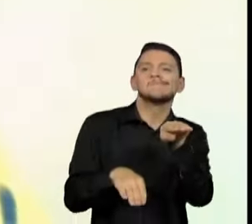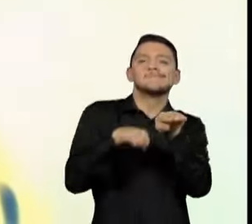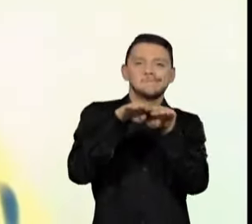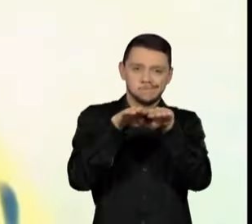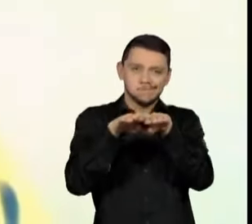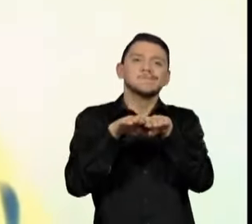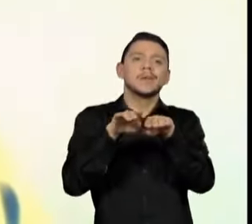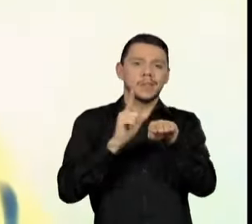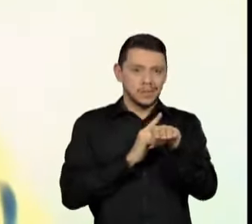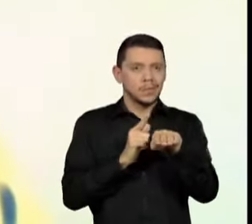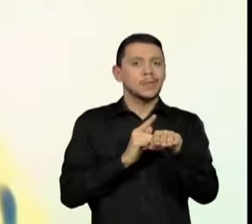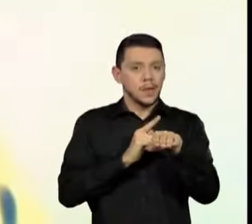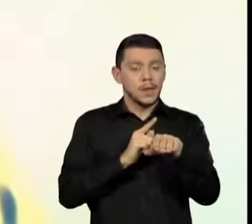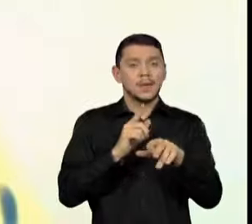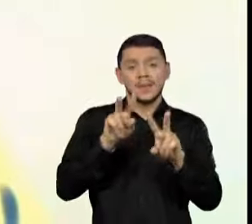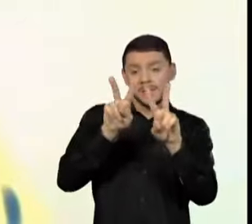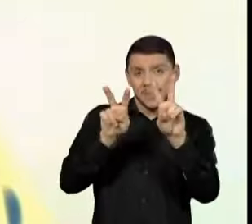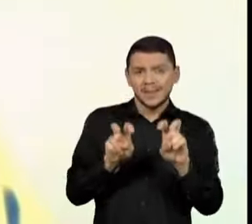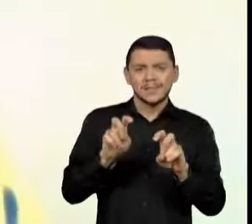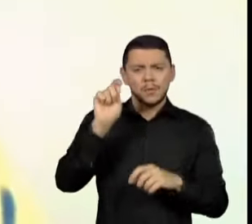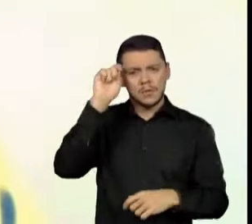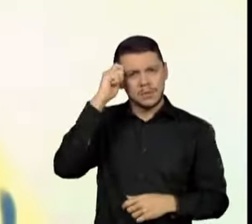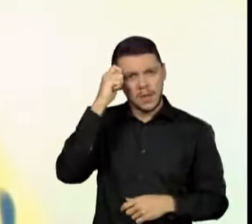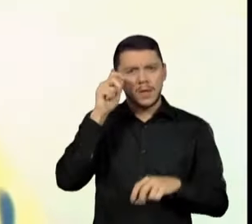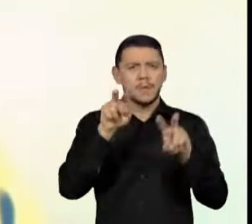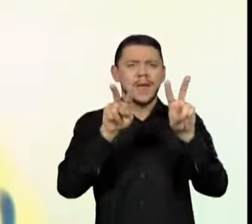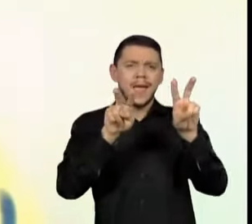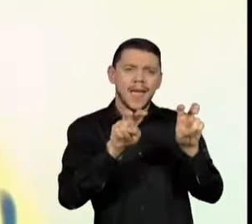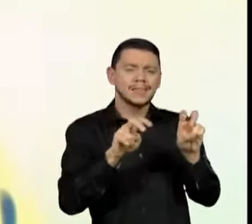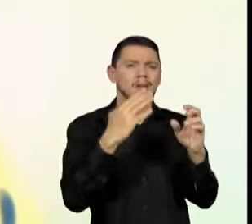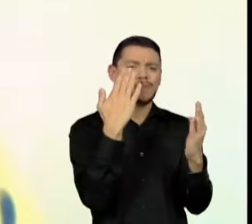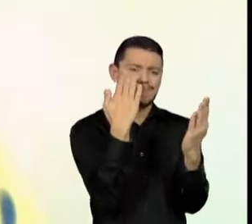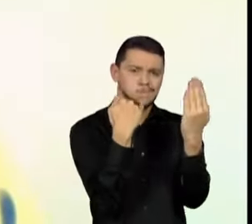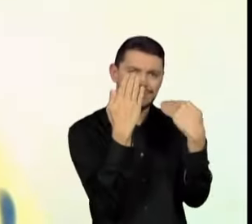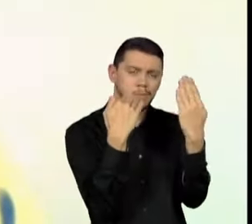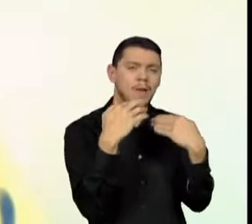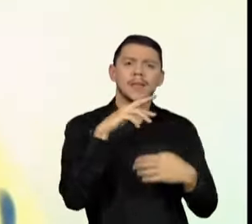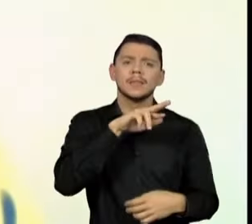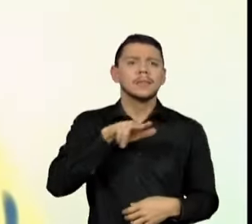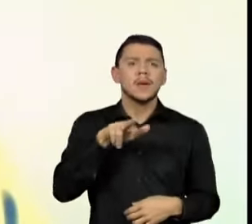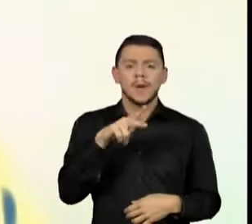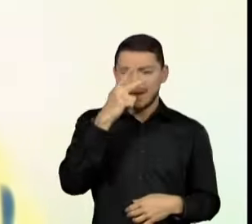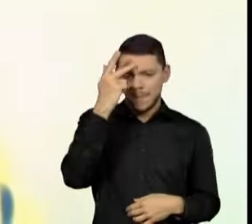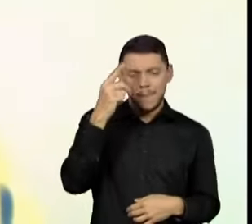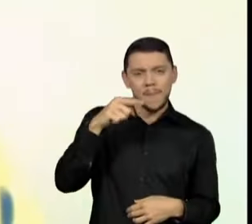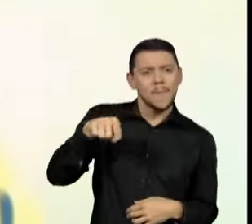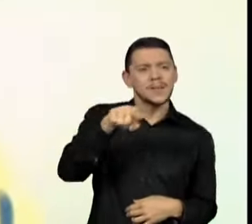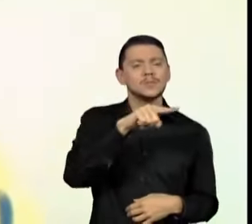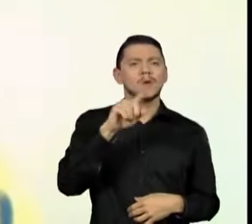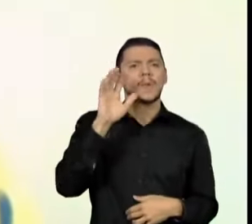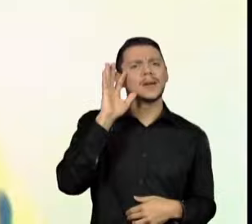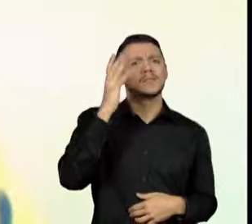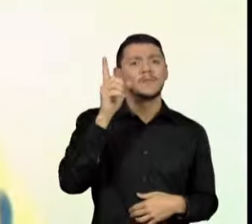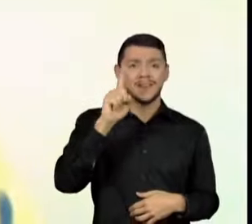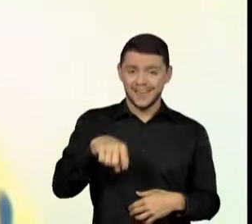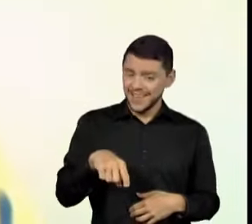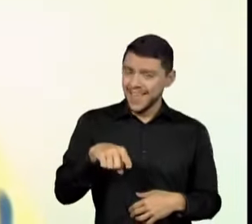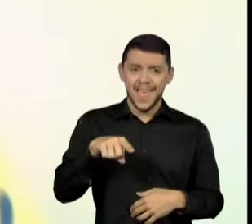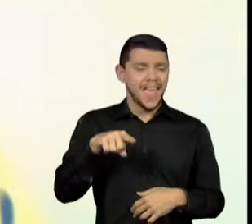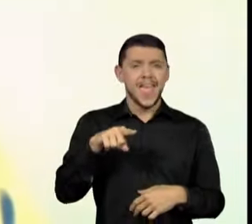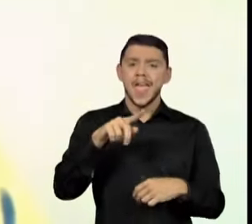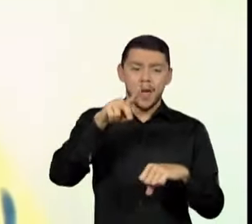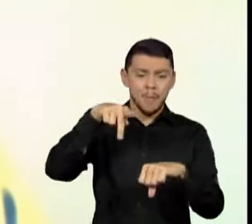indígena, não é para os sujeitos que já são penalizados resolver, é uma questão da nação